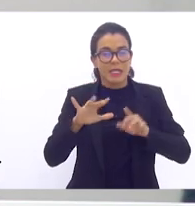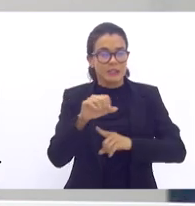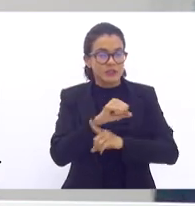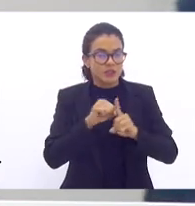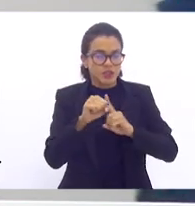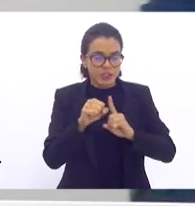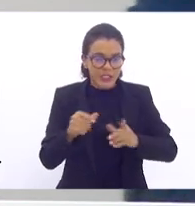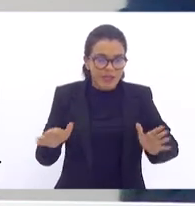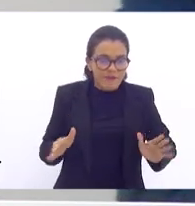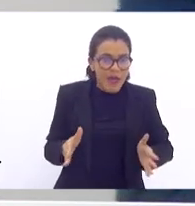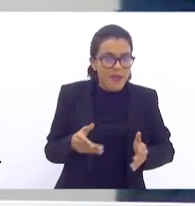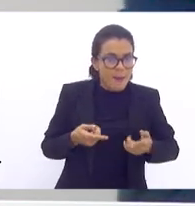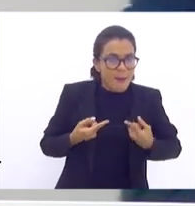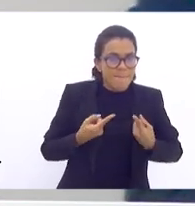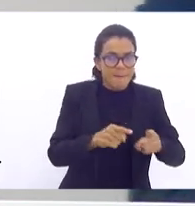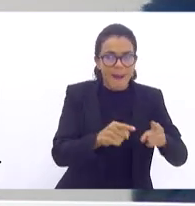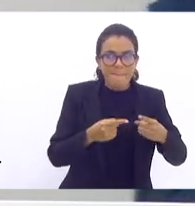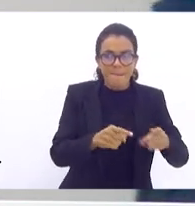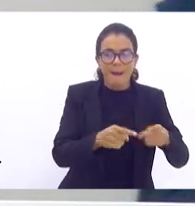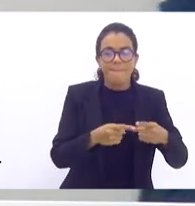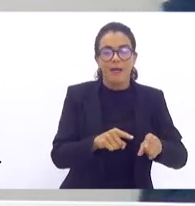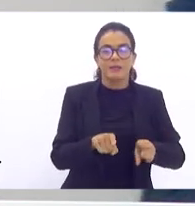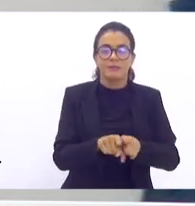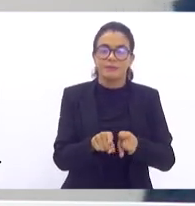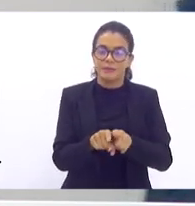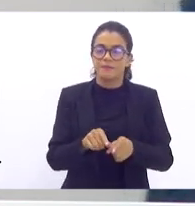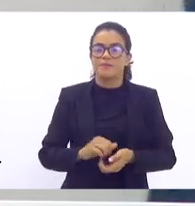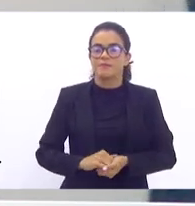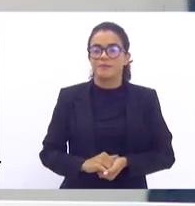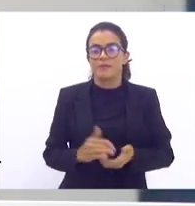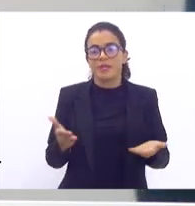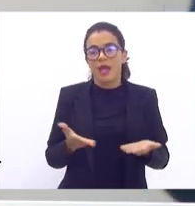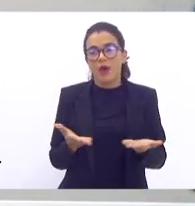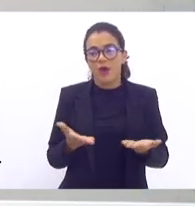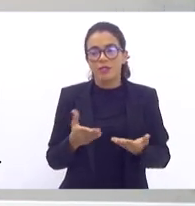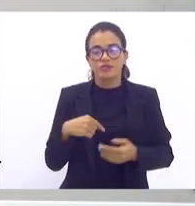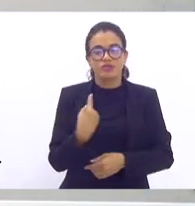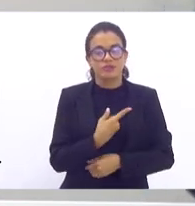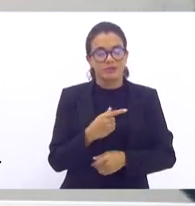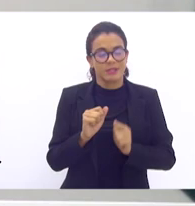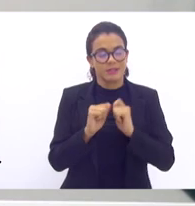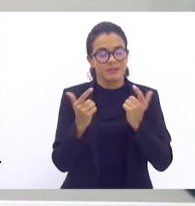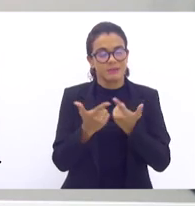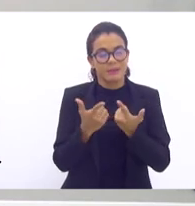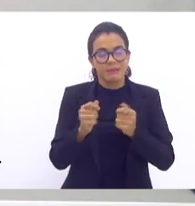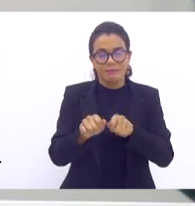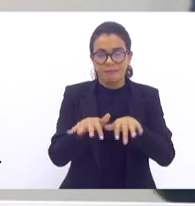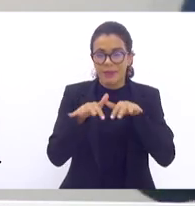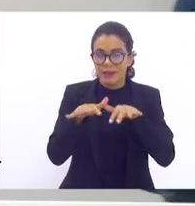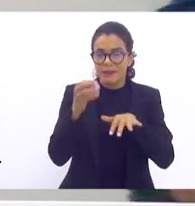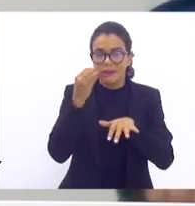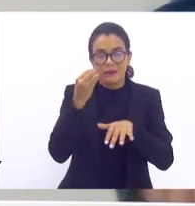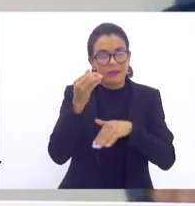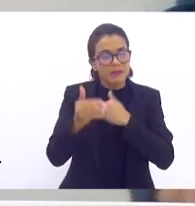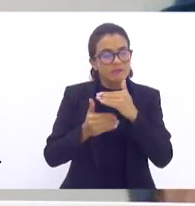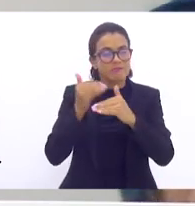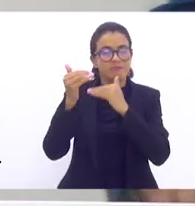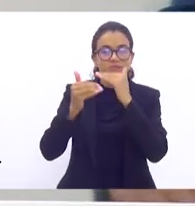então a gente tem umas coisas desfocada e a gente está aqui na Assembleia tentando construir construir